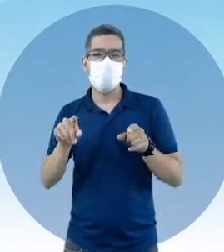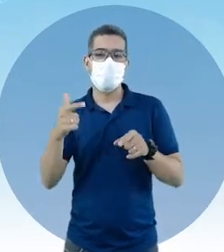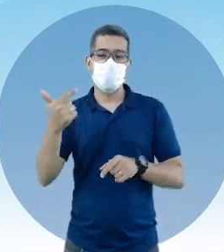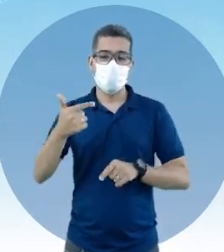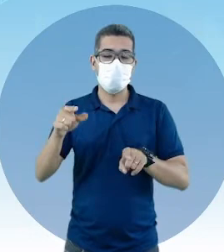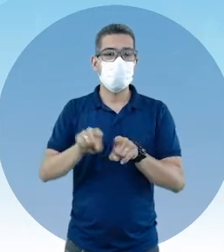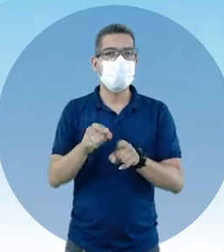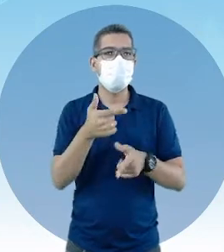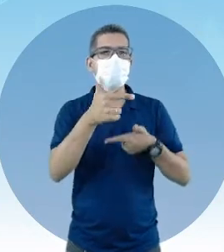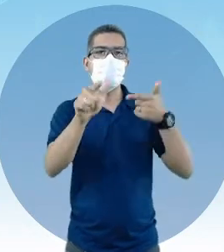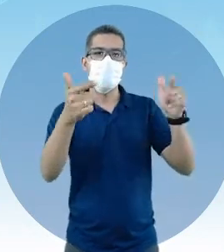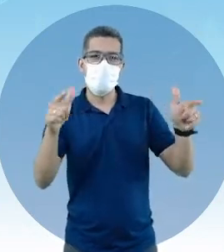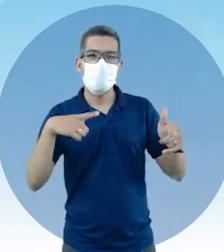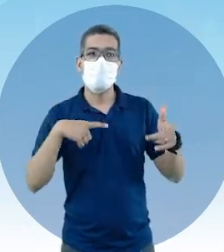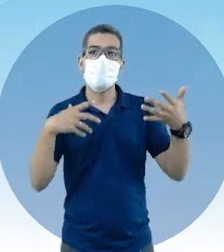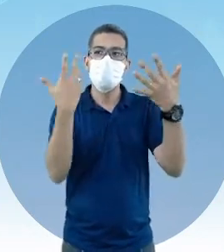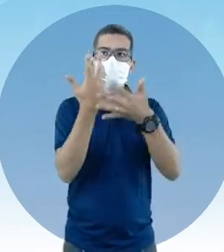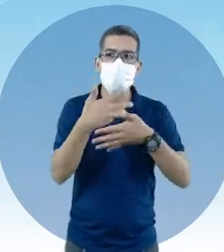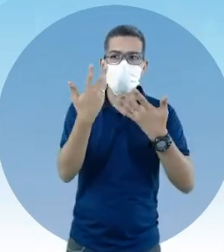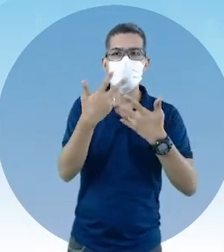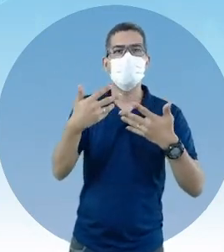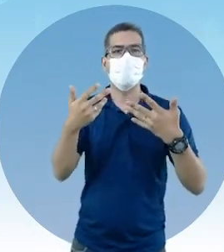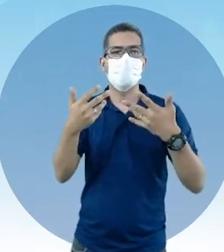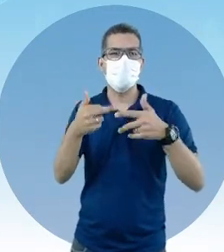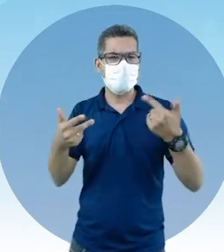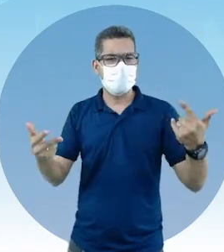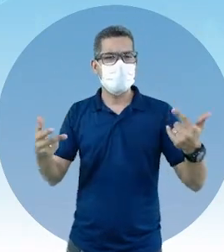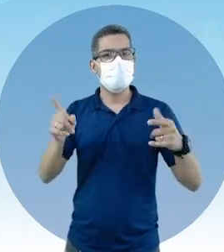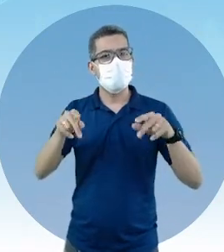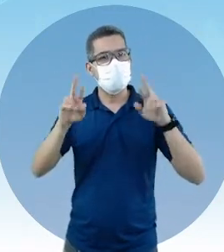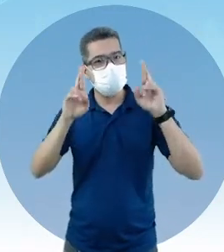a busca, a pluralidade, o respeito à